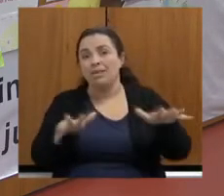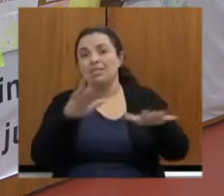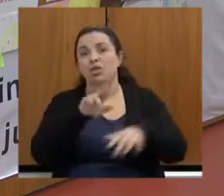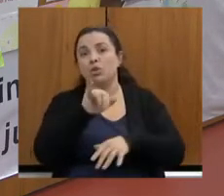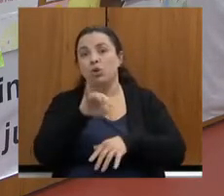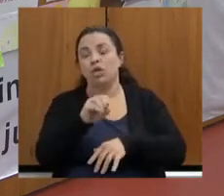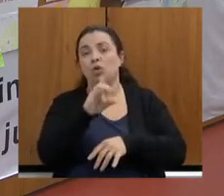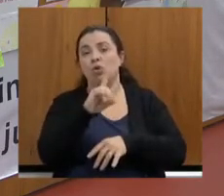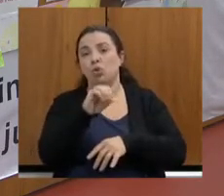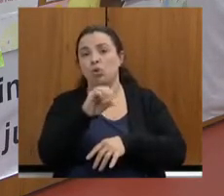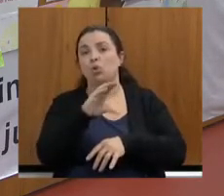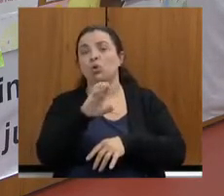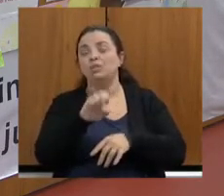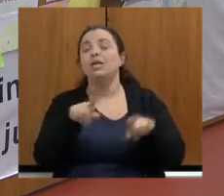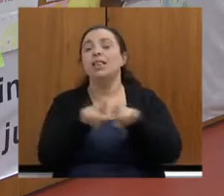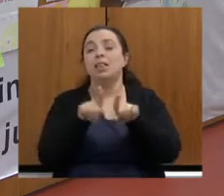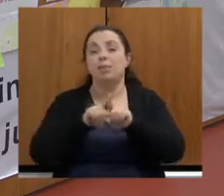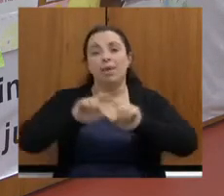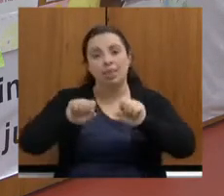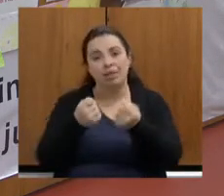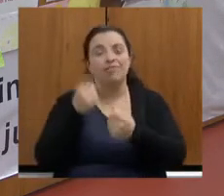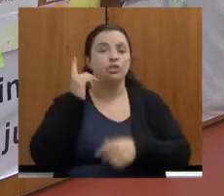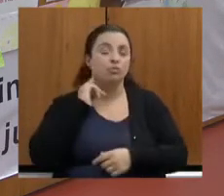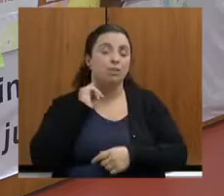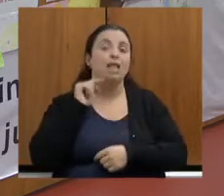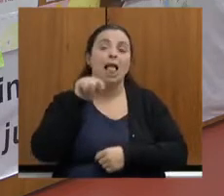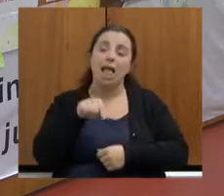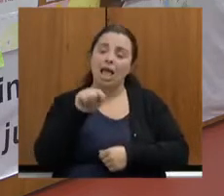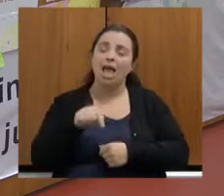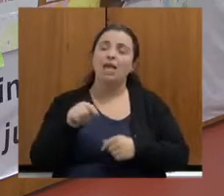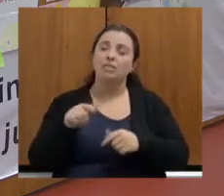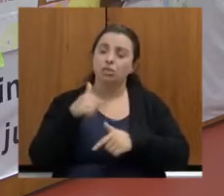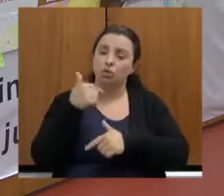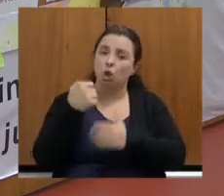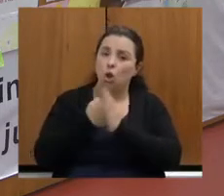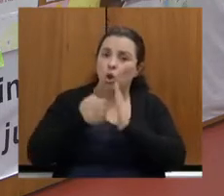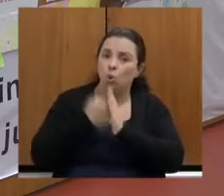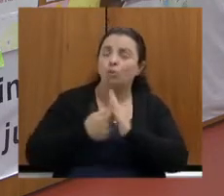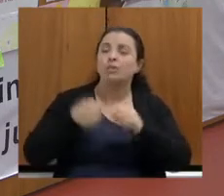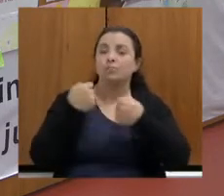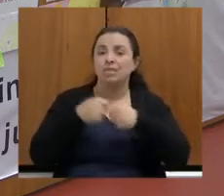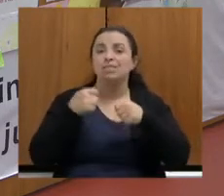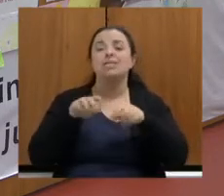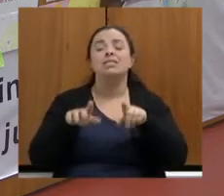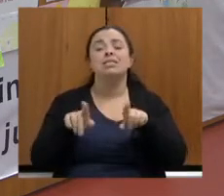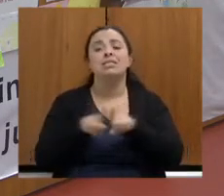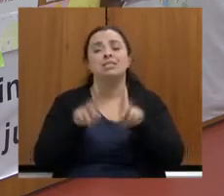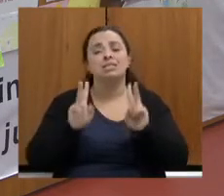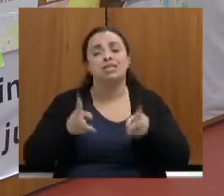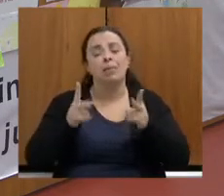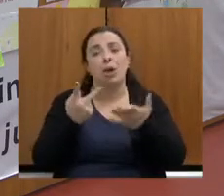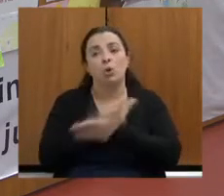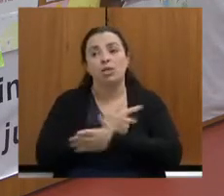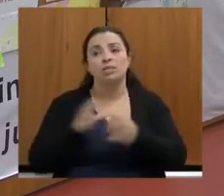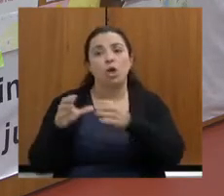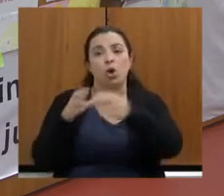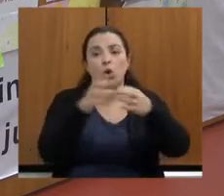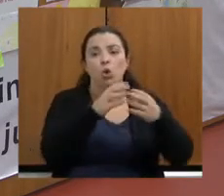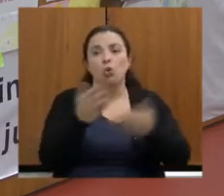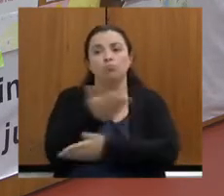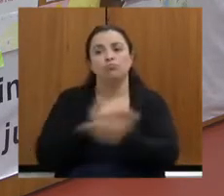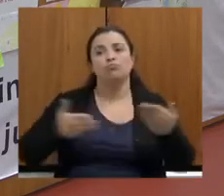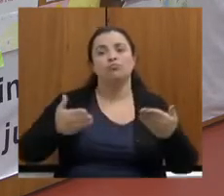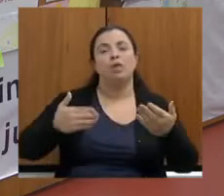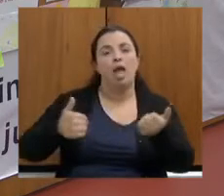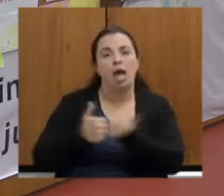essas multas elas precisam ela atuar sempre em rede porque essa geração que fez as cartas é a geração que vai sentar